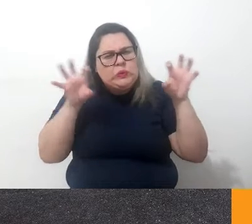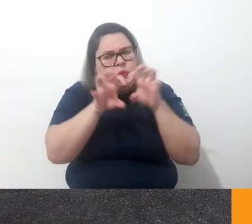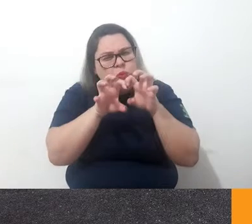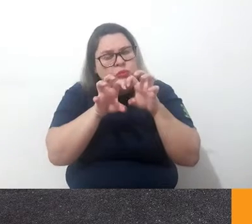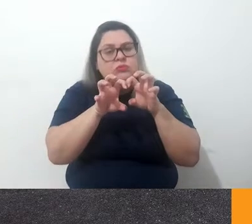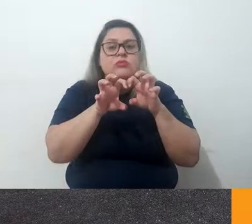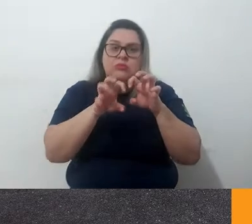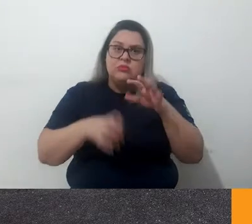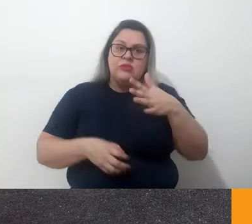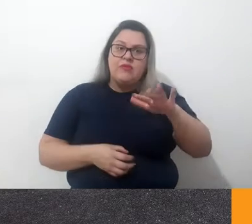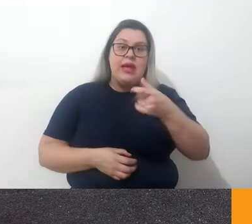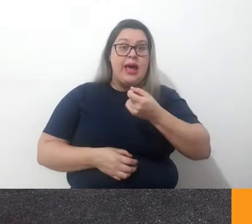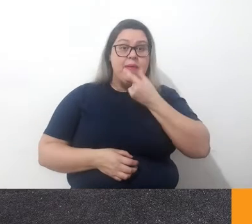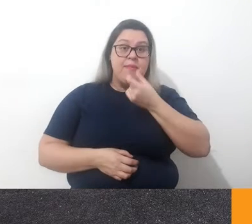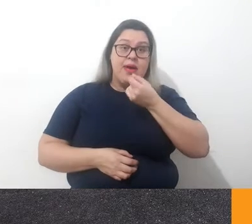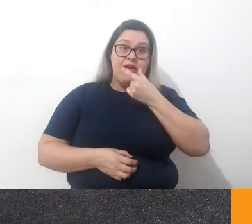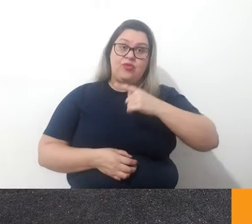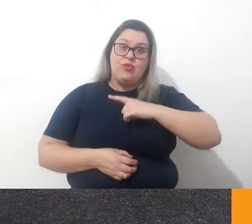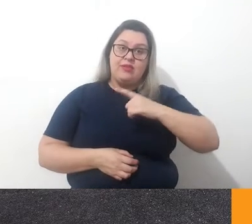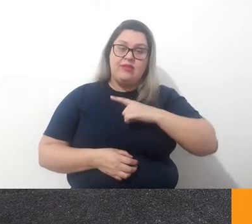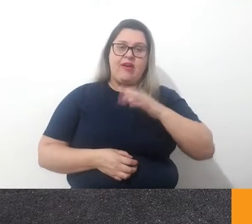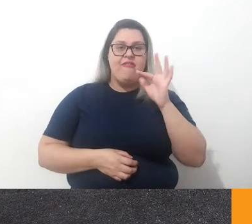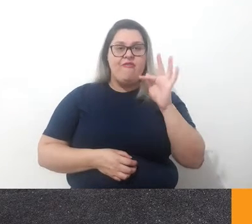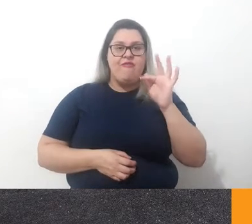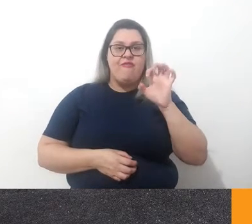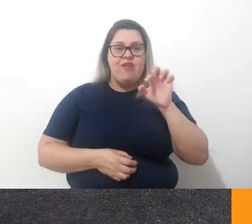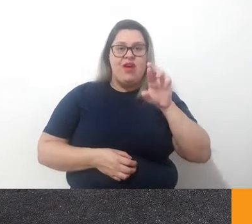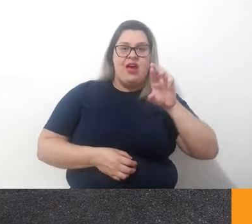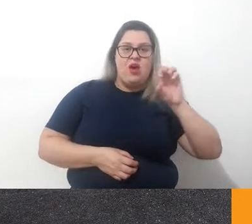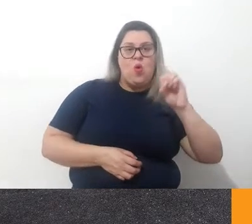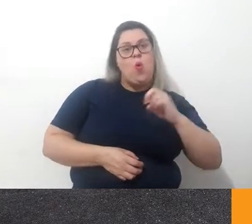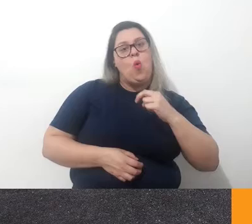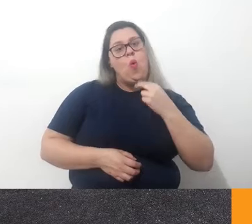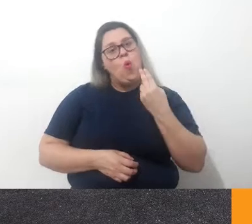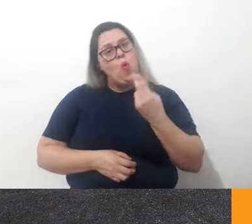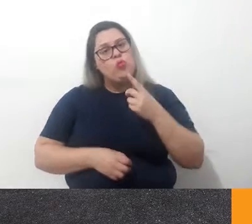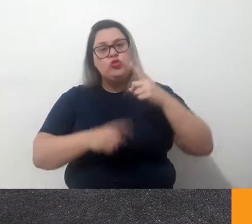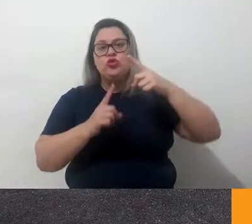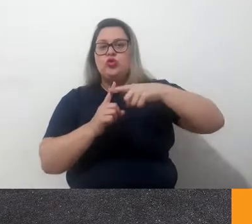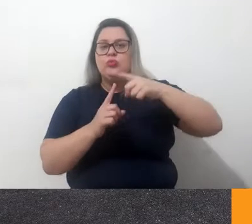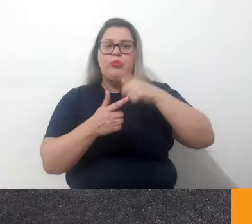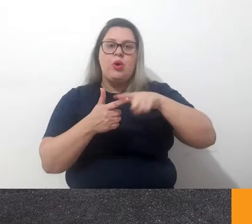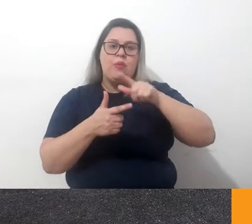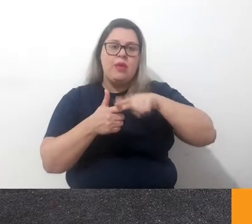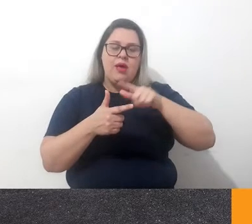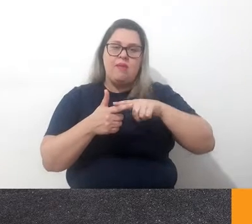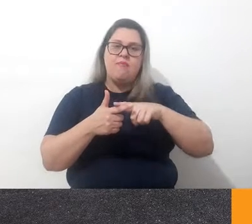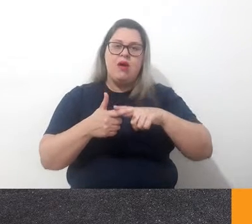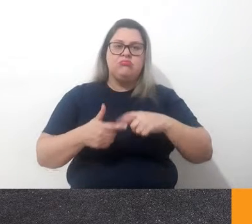tomando algum remédio com ferro, ou você pode, por exemplo, ter algum tipo de problema no estômago.